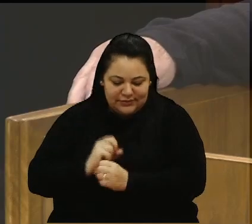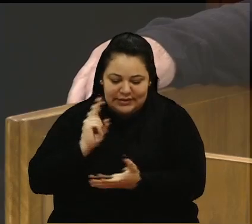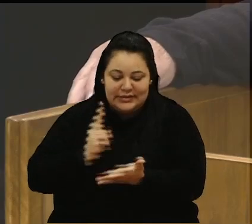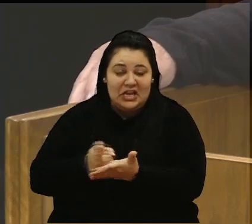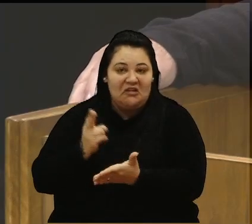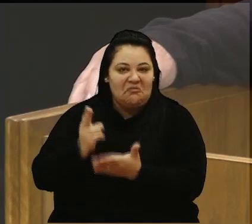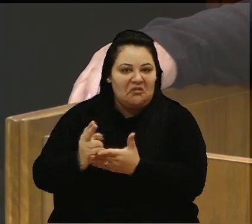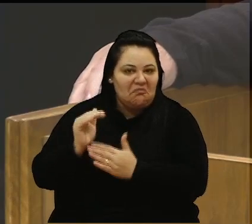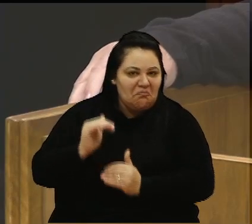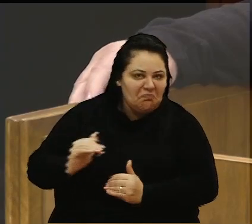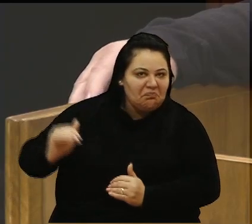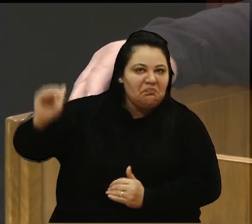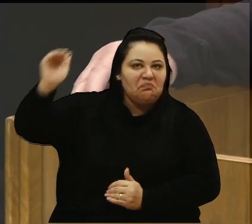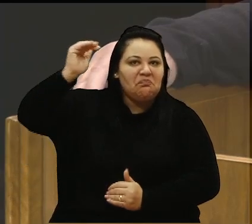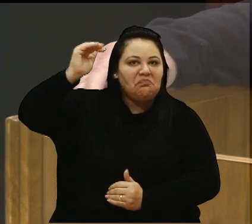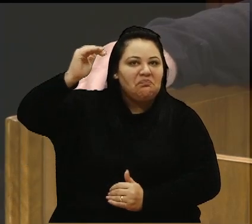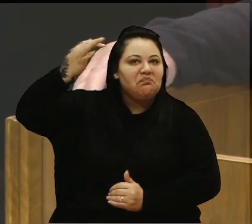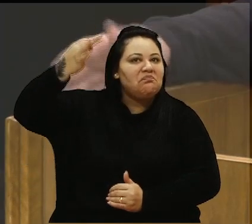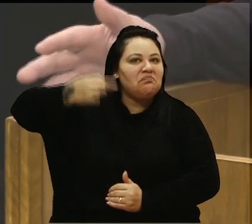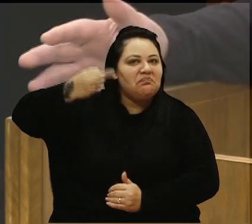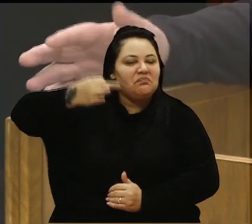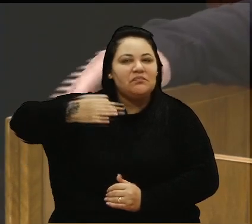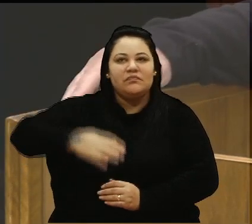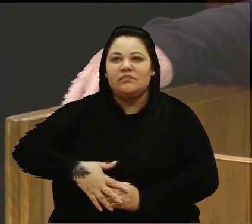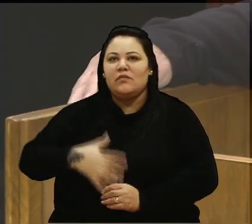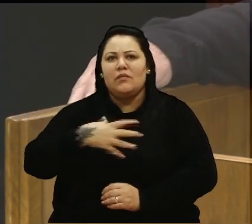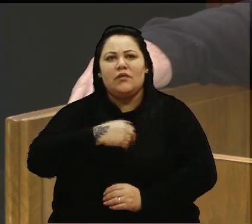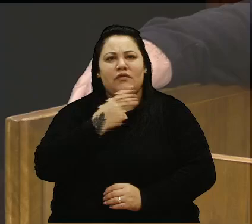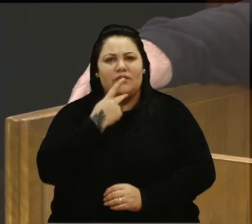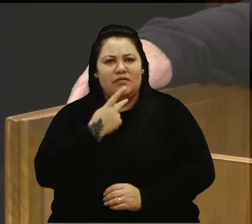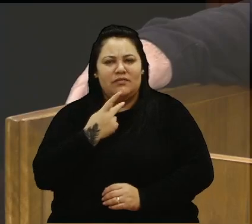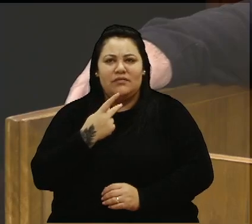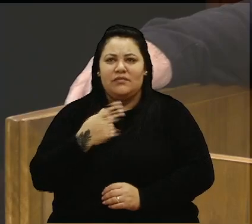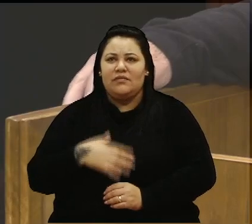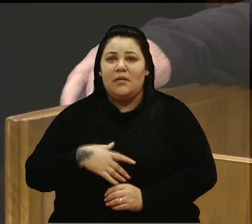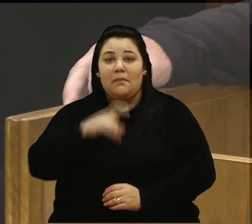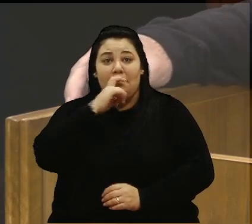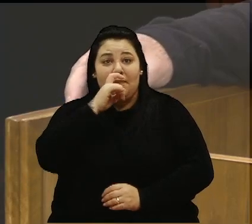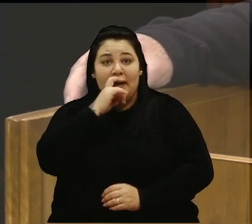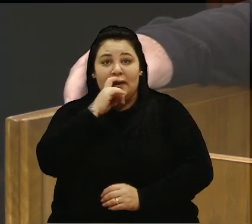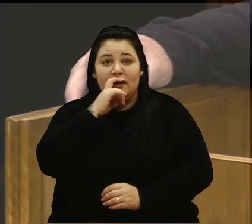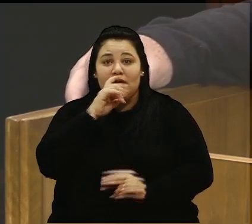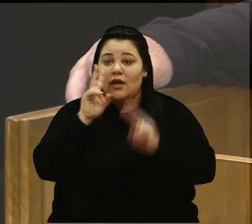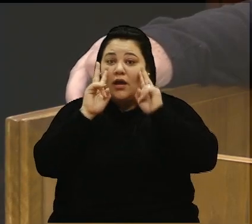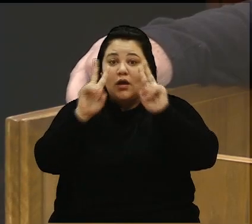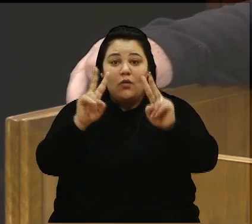né? Daí ele me diz assim, mas o que tu faz? Dizer, pai, eu presto atenção.